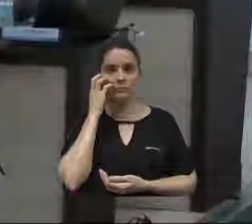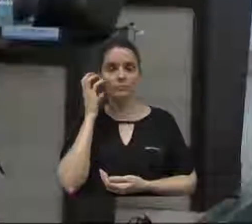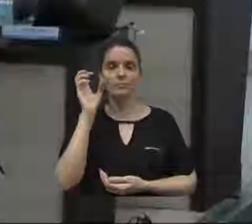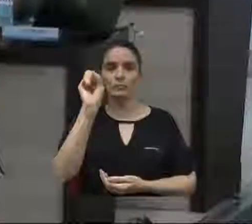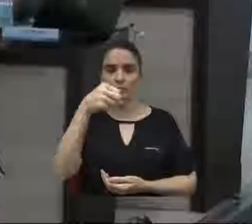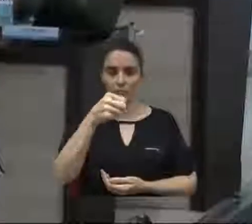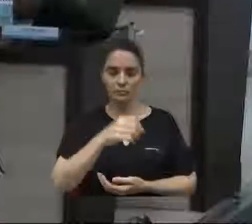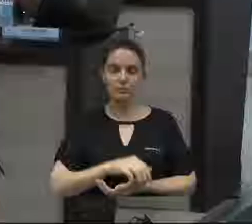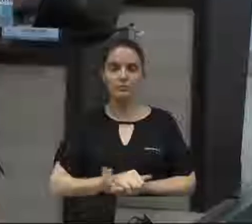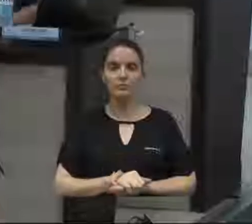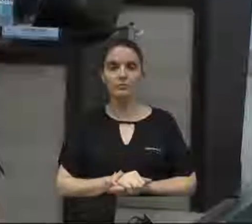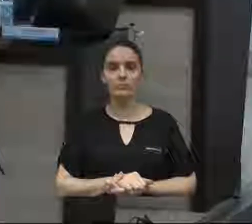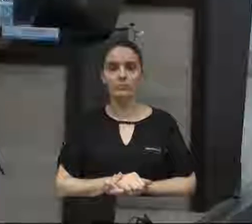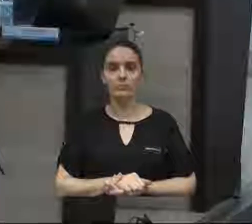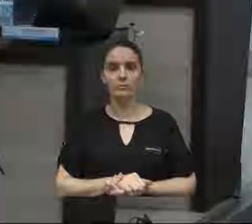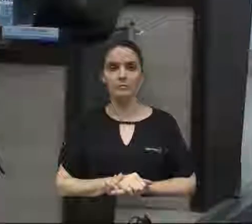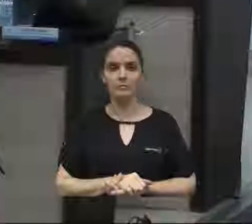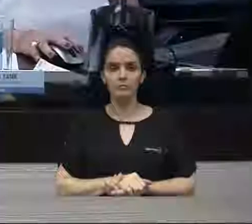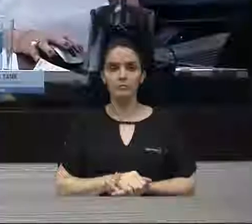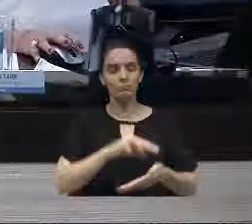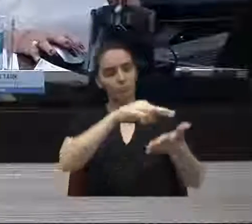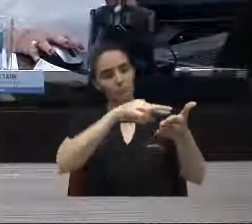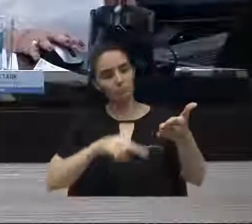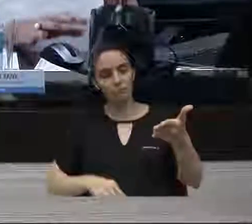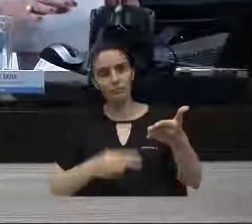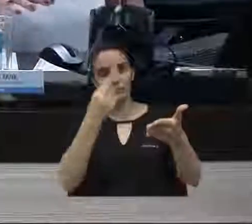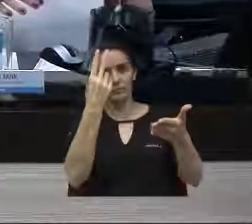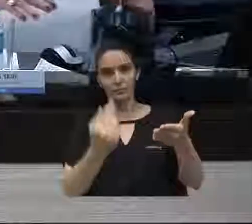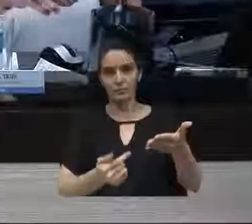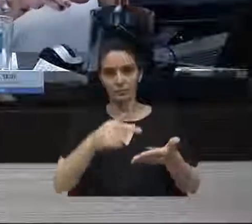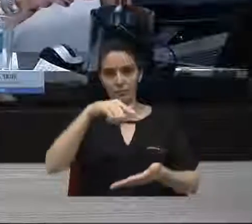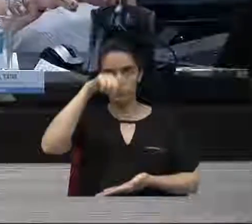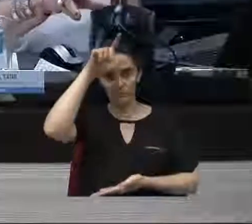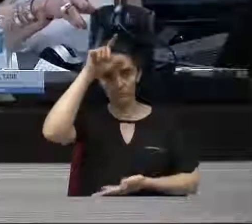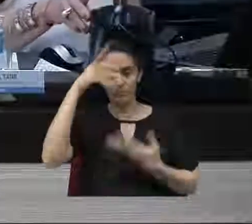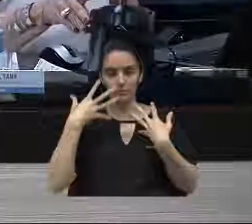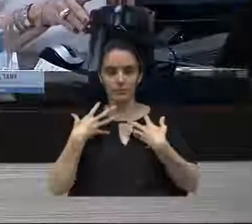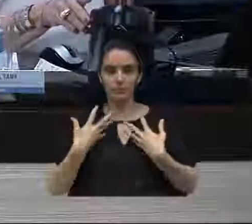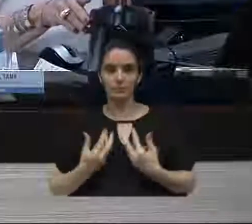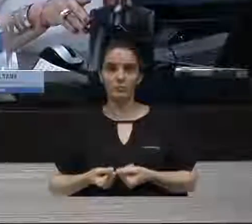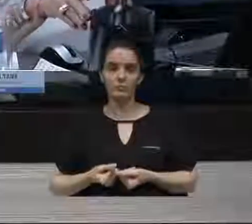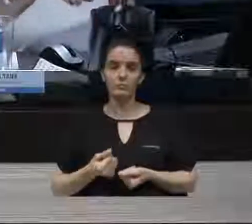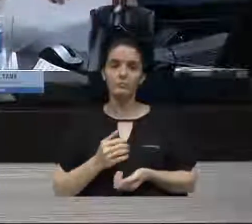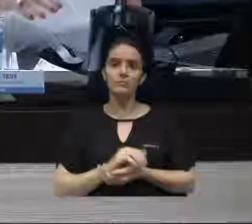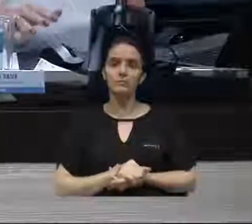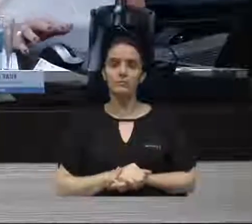Sim, senhor presidente. Leitura, primeiro secretário. Conforme foi